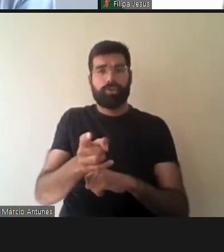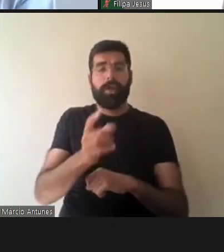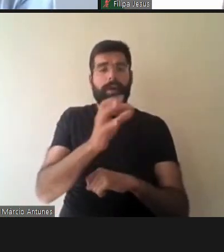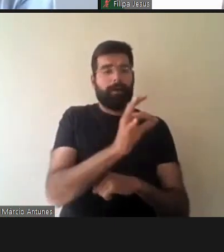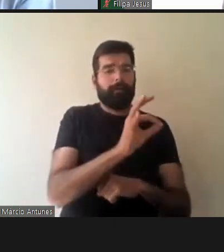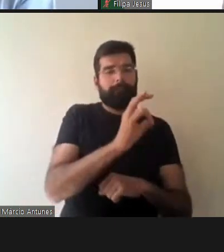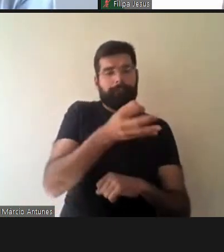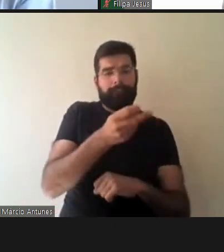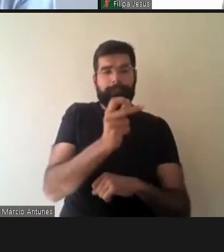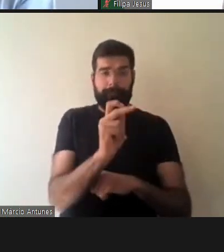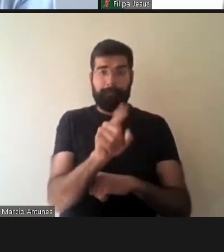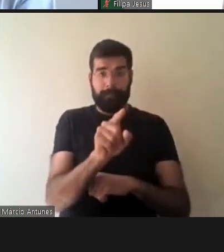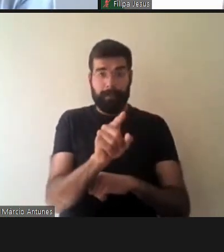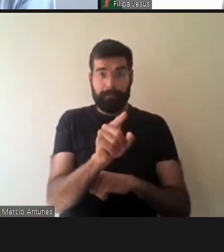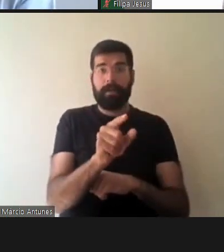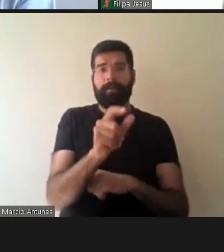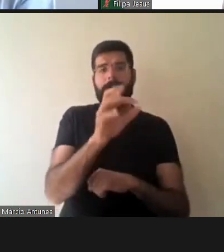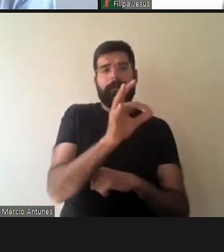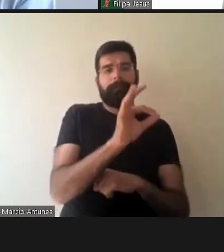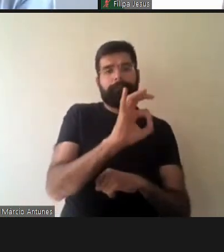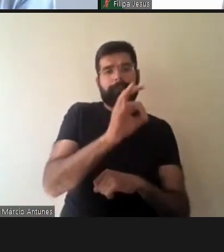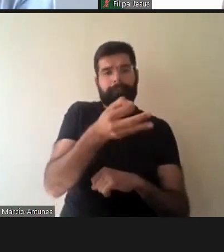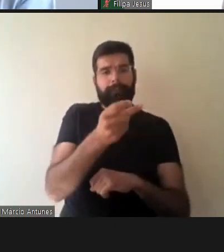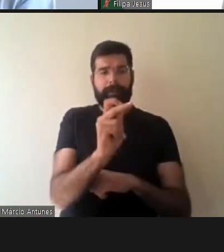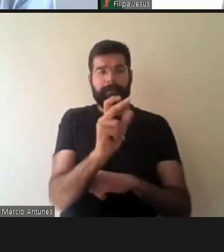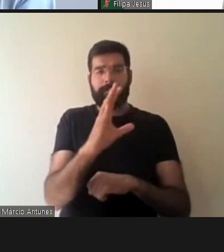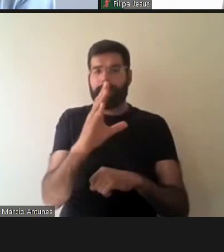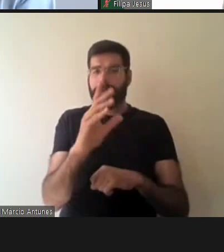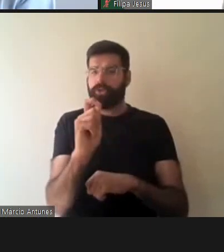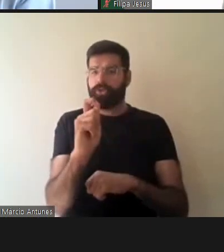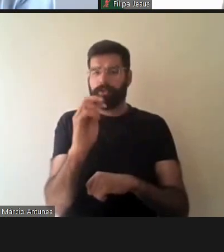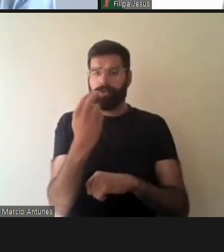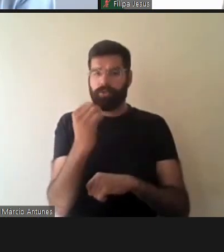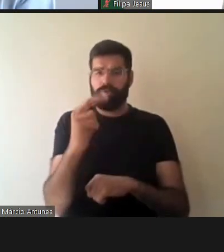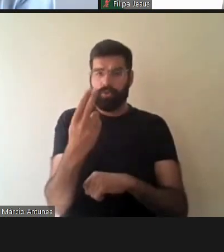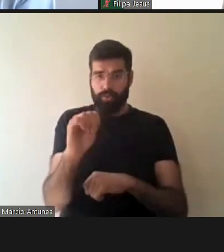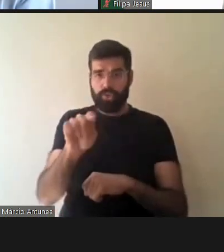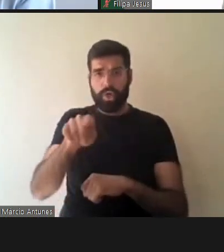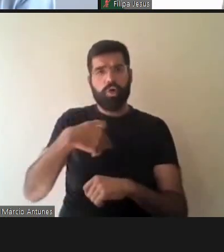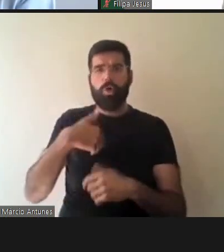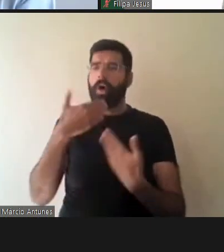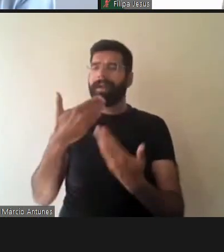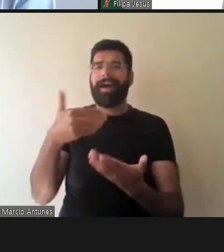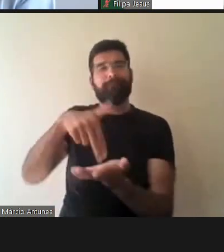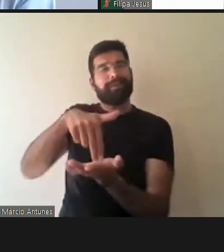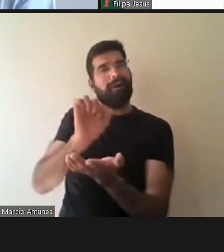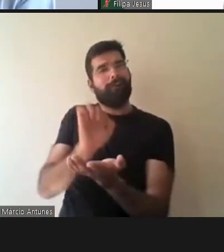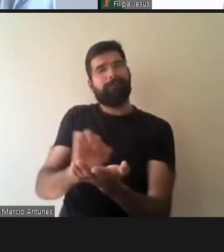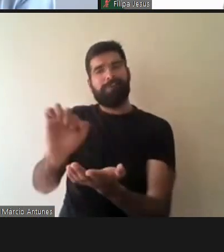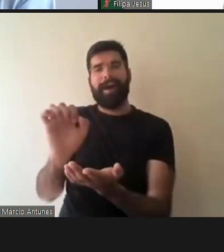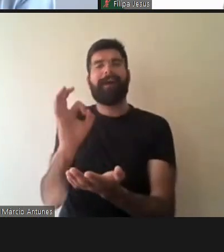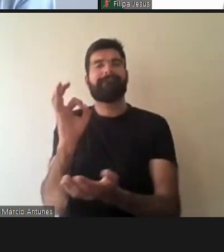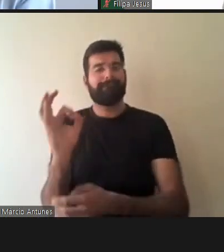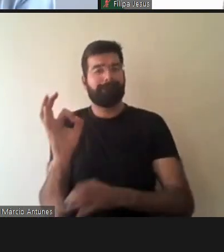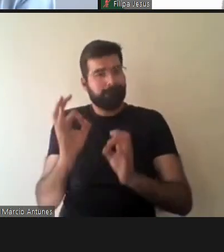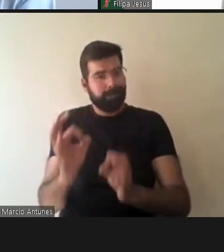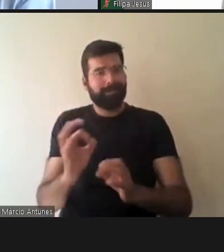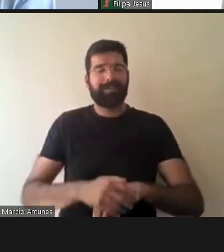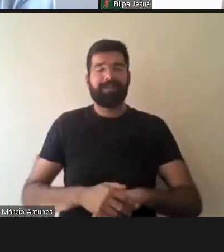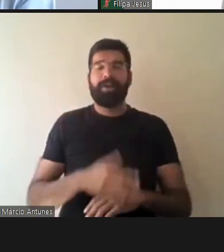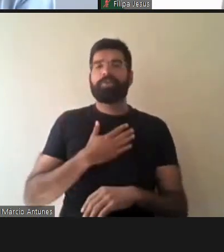Filipa de Jesus, a quem agradeço muito estar connosco, e gostaria